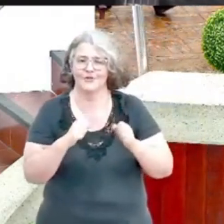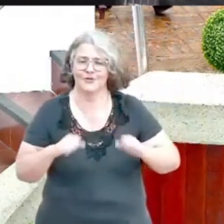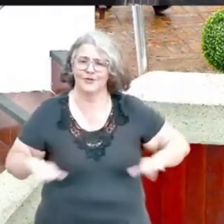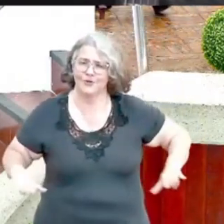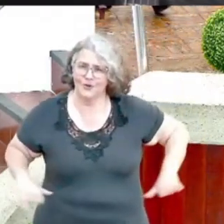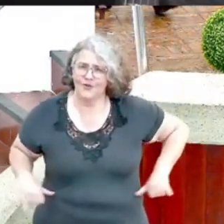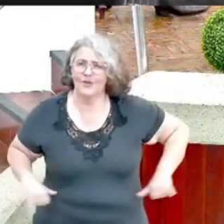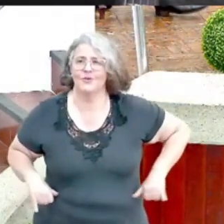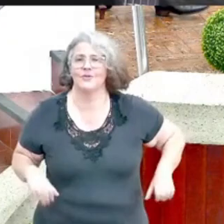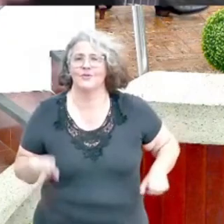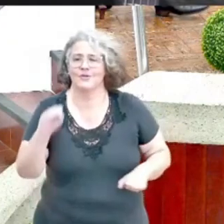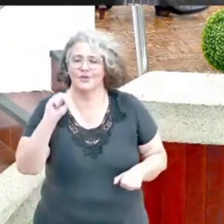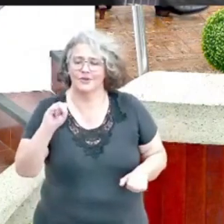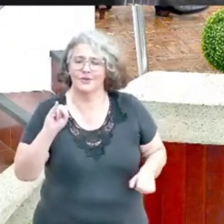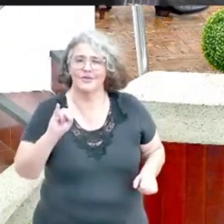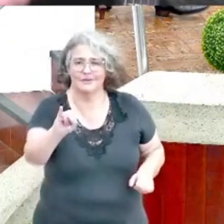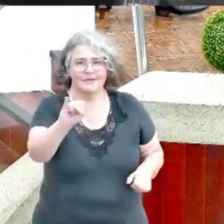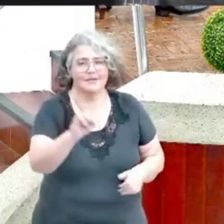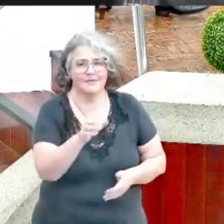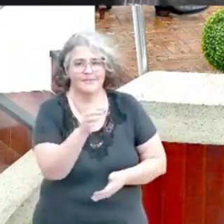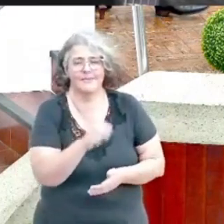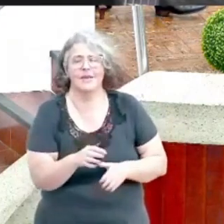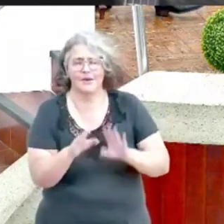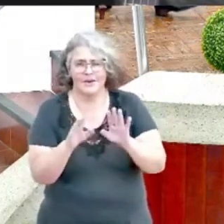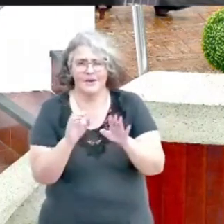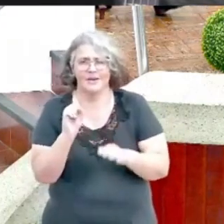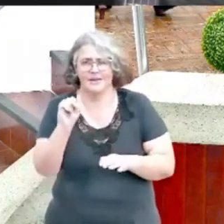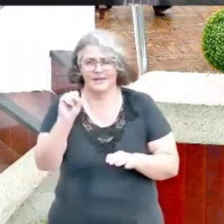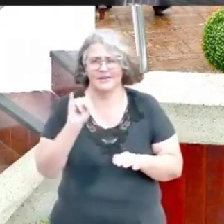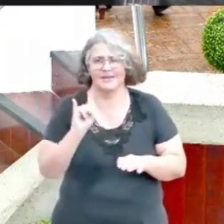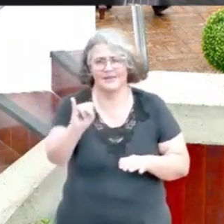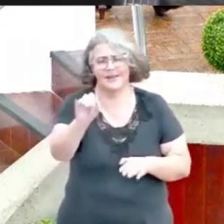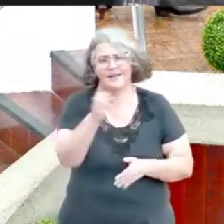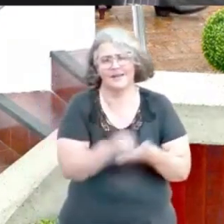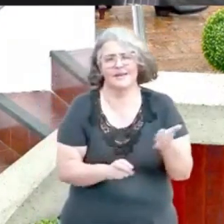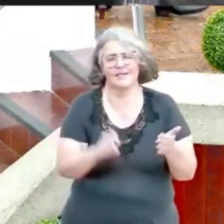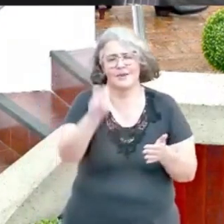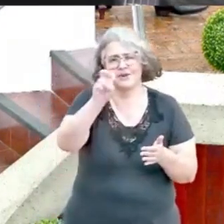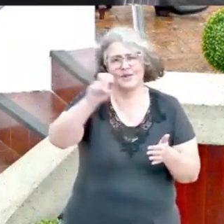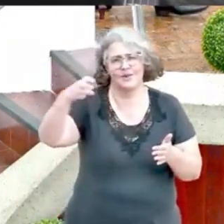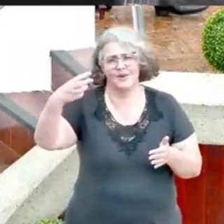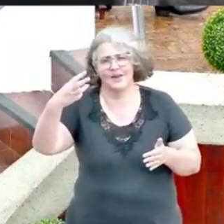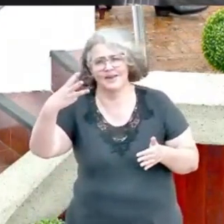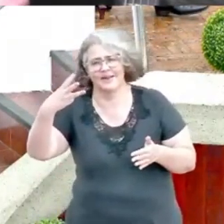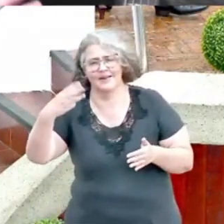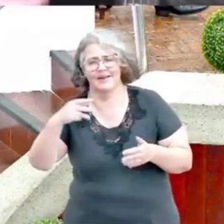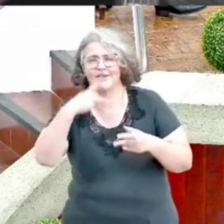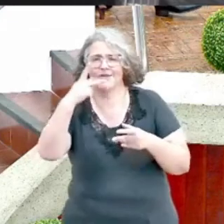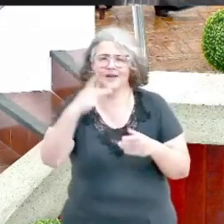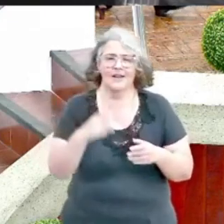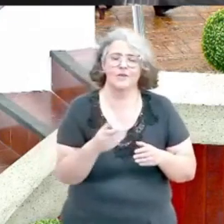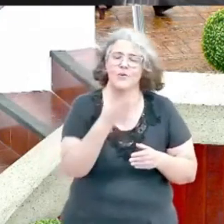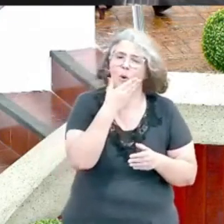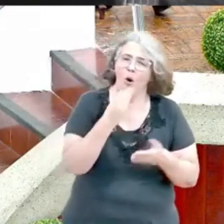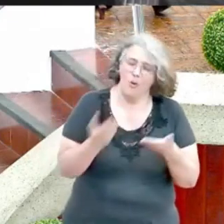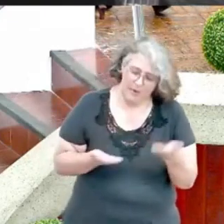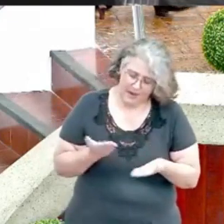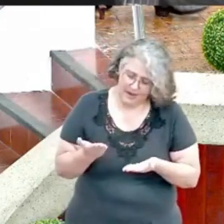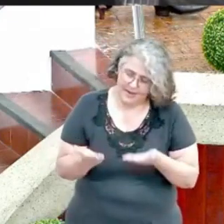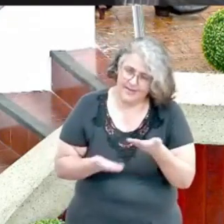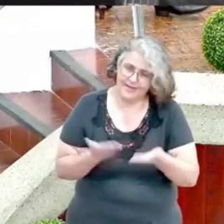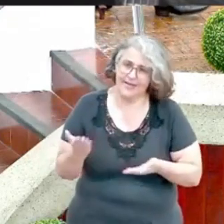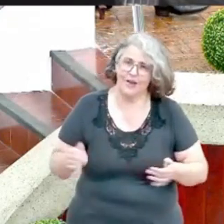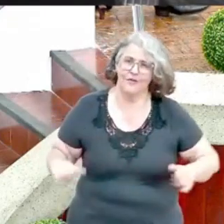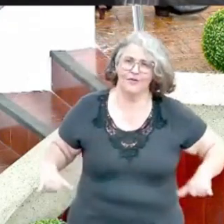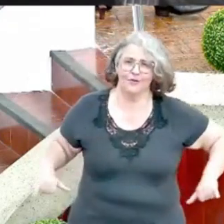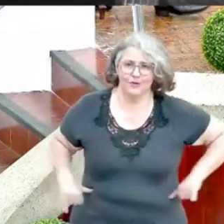de Isaías? Isaías 53 é o texto talvez mais conhecido, mas esse servo sofredor aparece desde Isaías 42 até